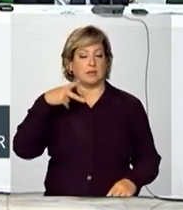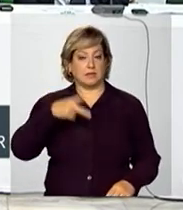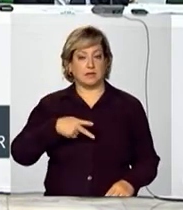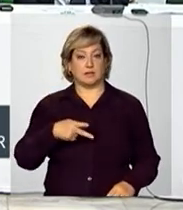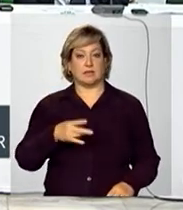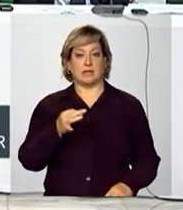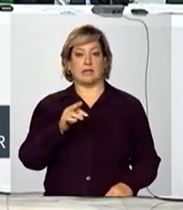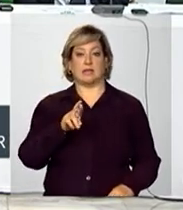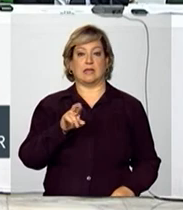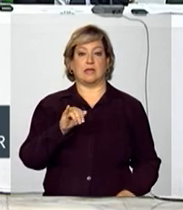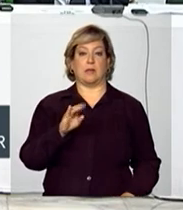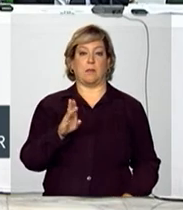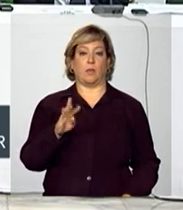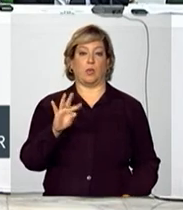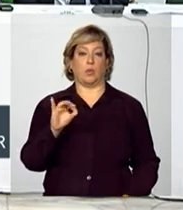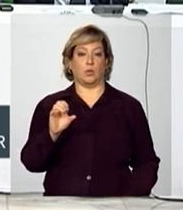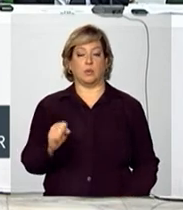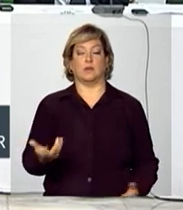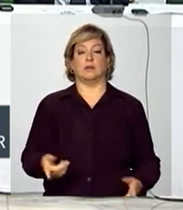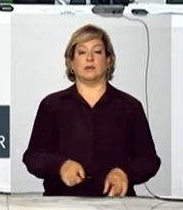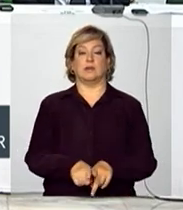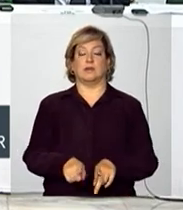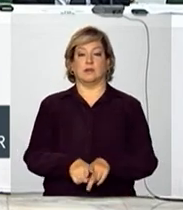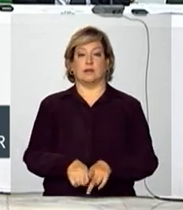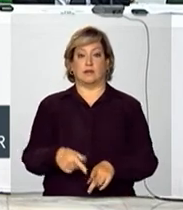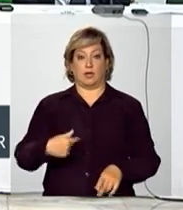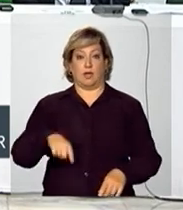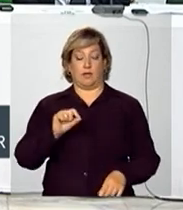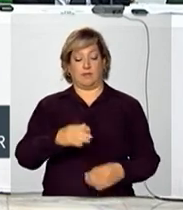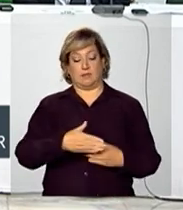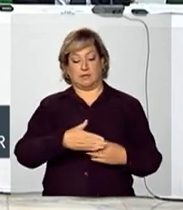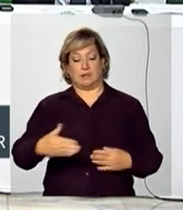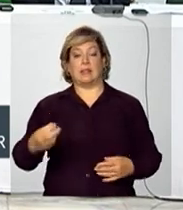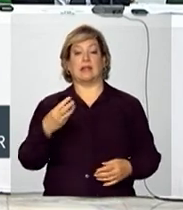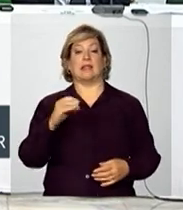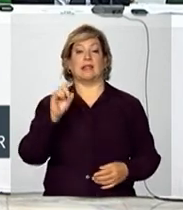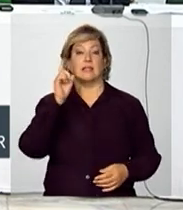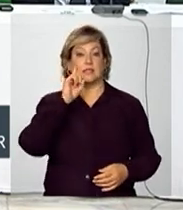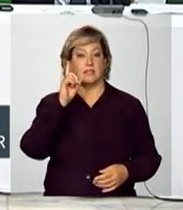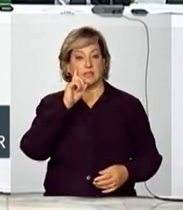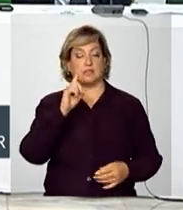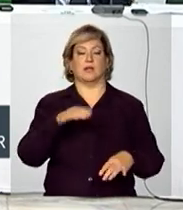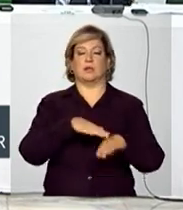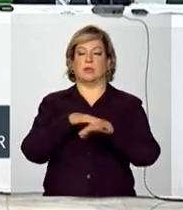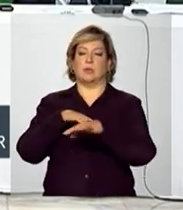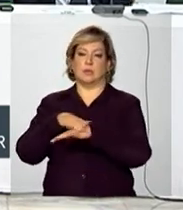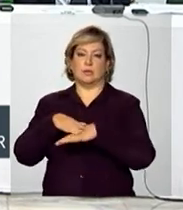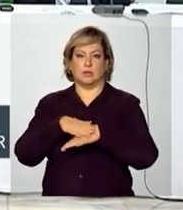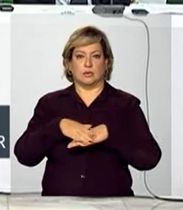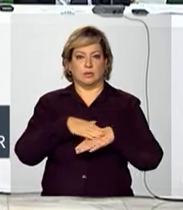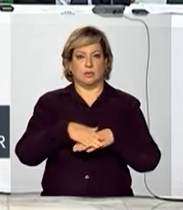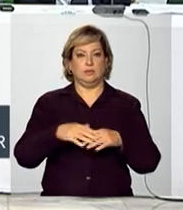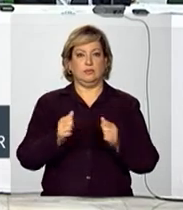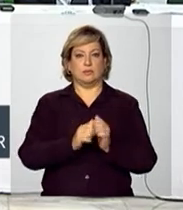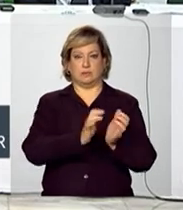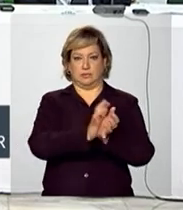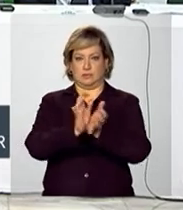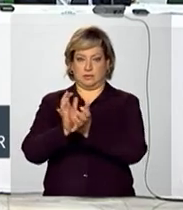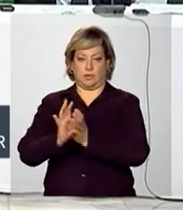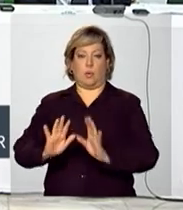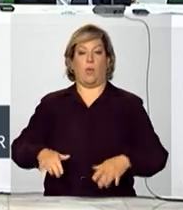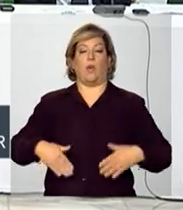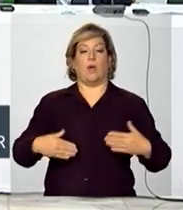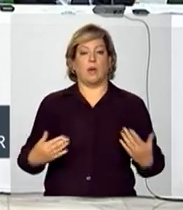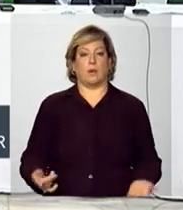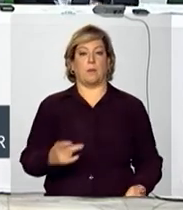tributária Então nós vamos abrir 30 dias discutirmos com setores O que quais são os produtos